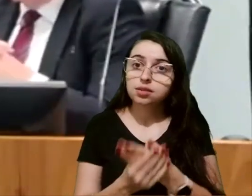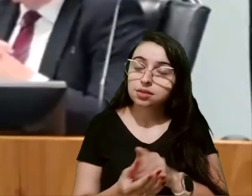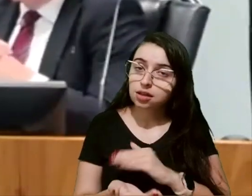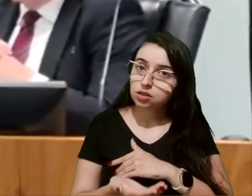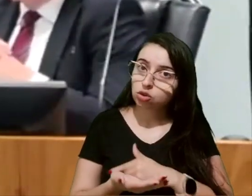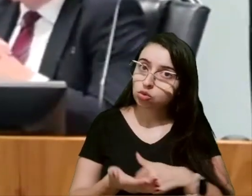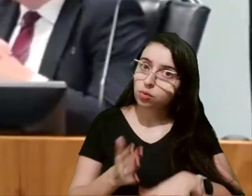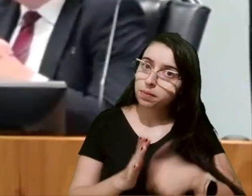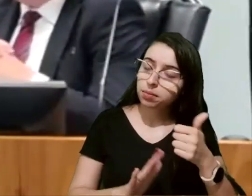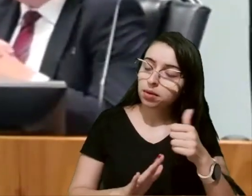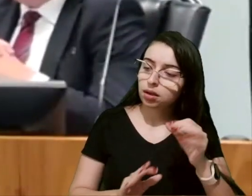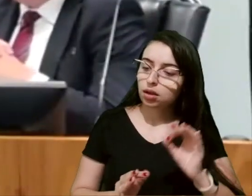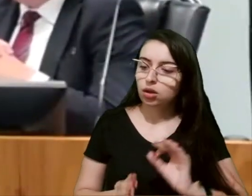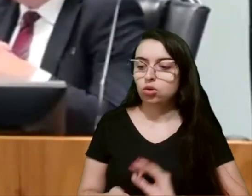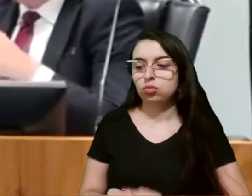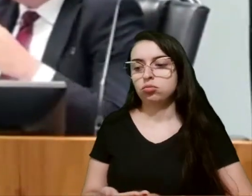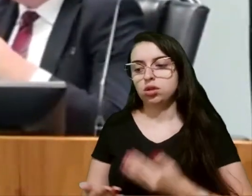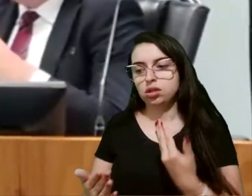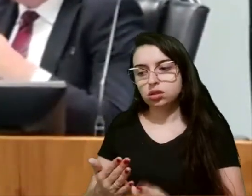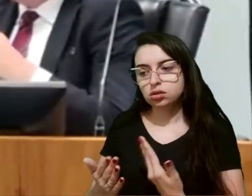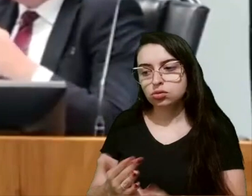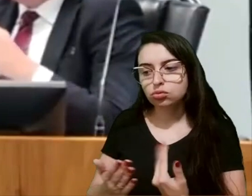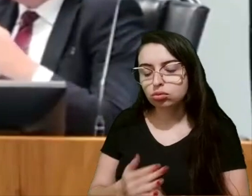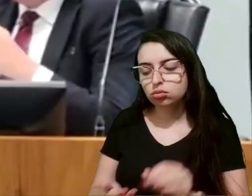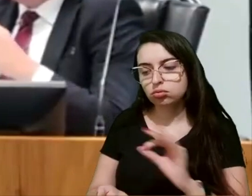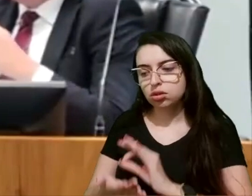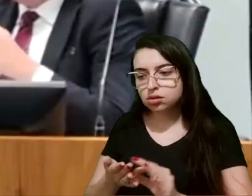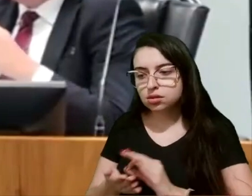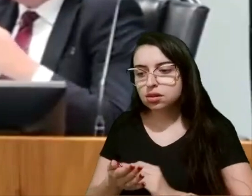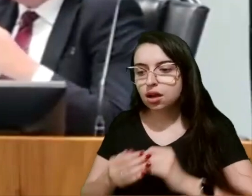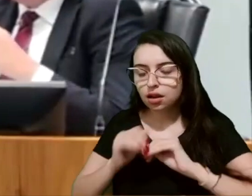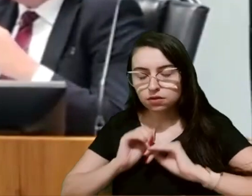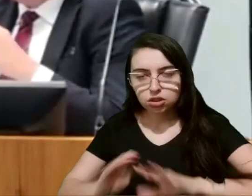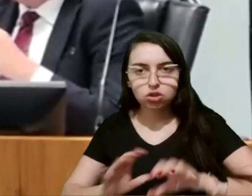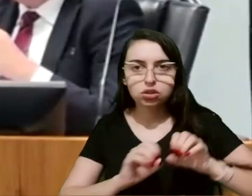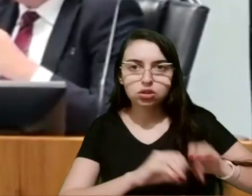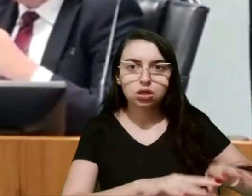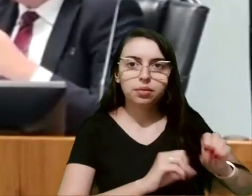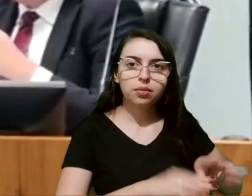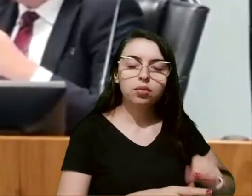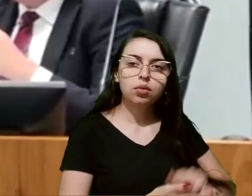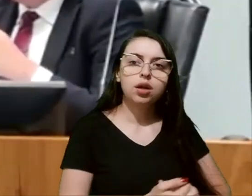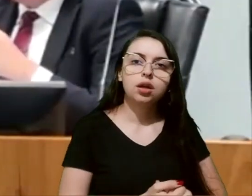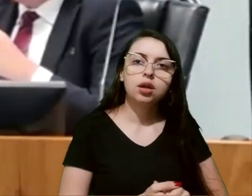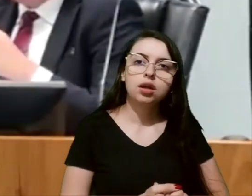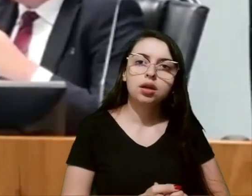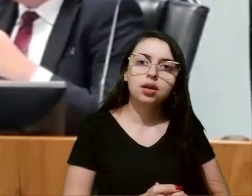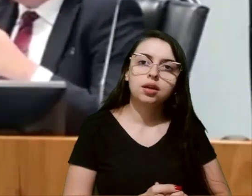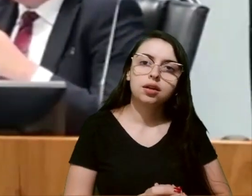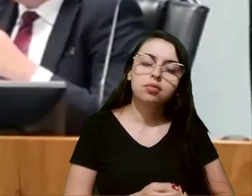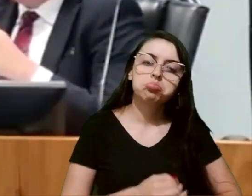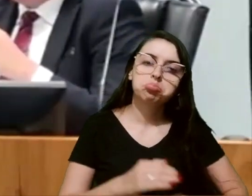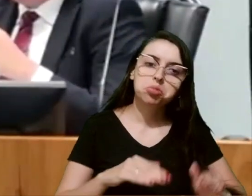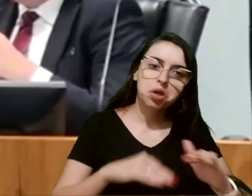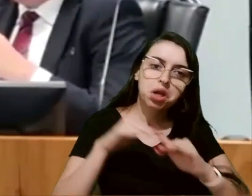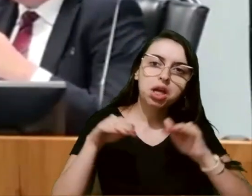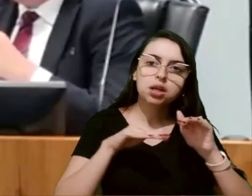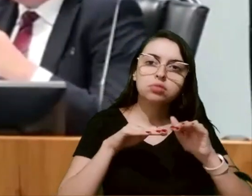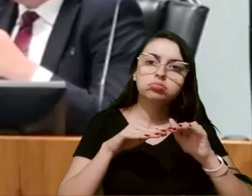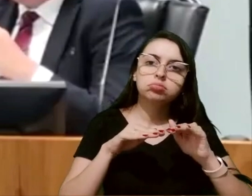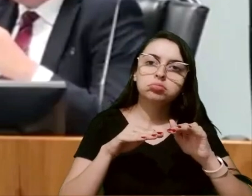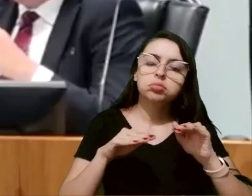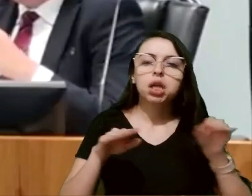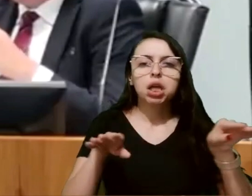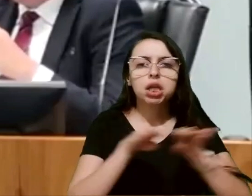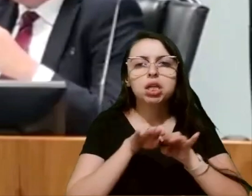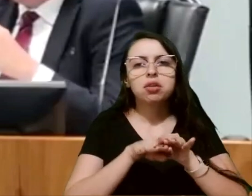os processos primeiro, analisa, descreve, distribui as probabilidades, faz uma classificação e